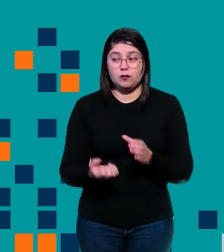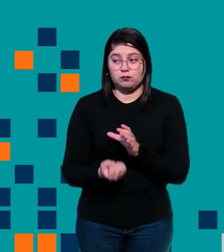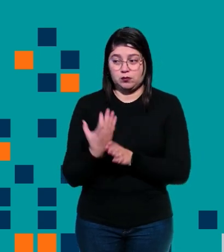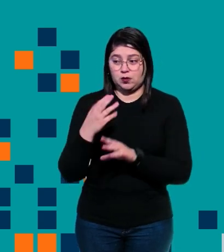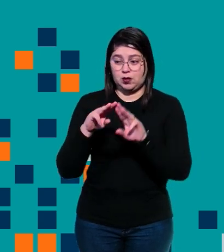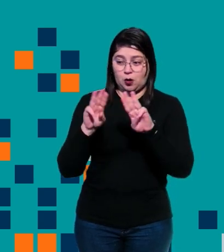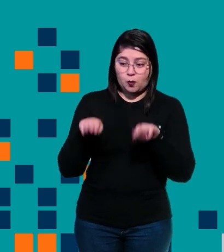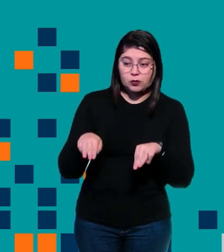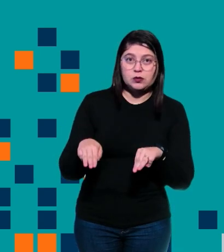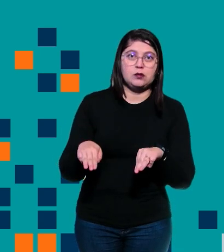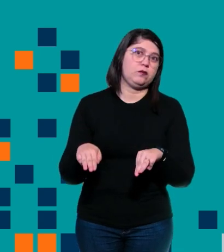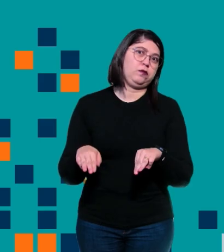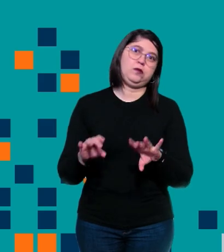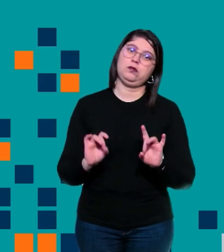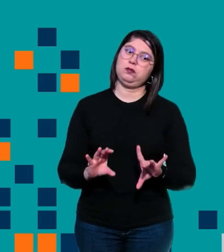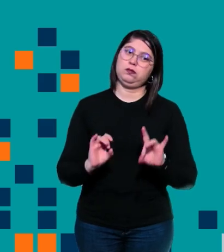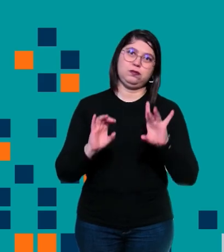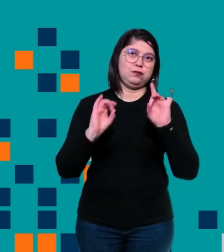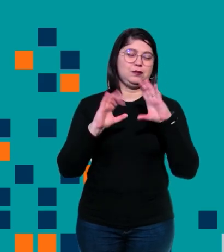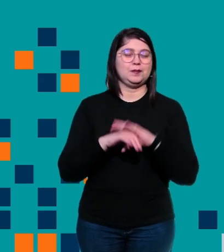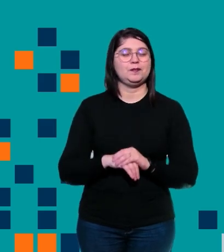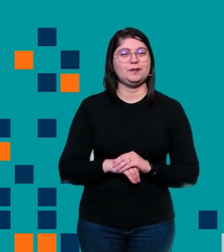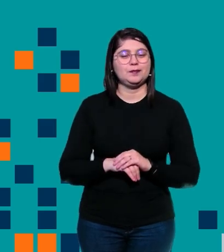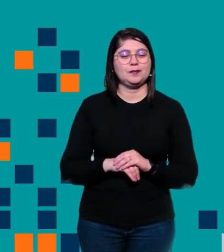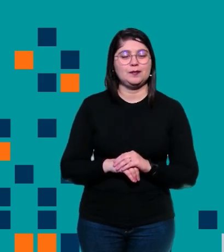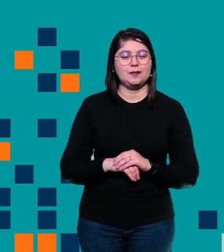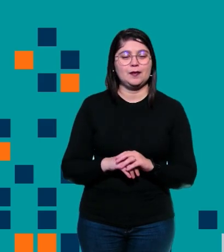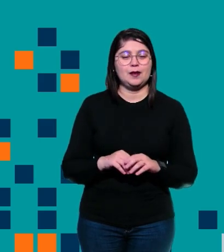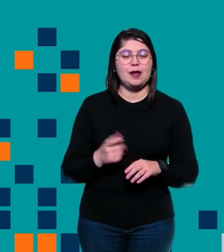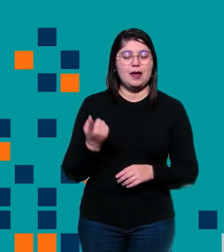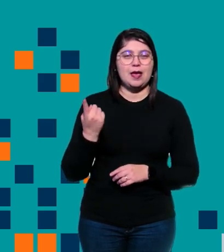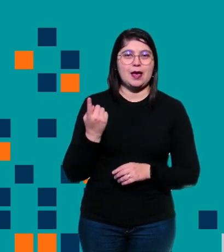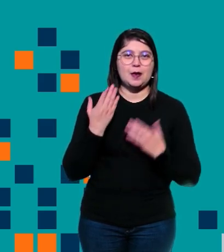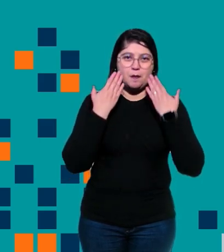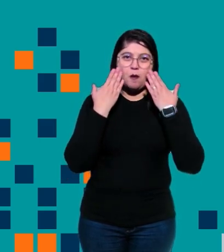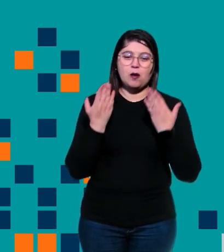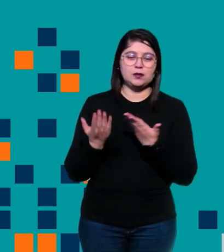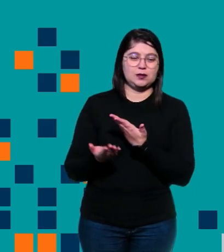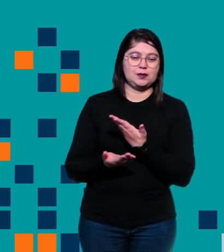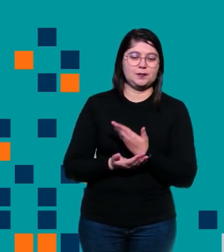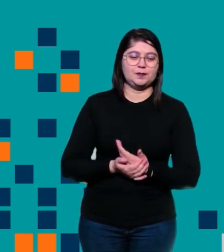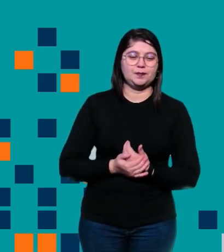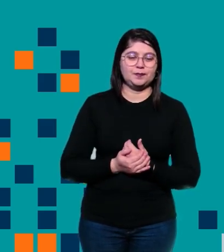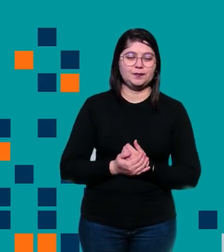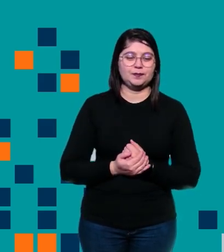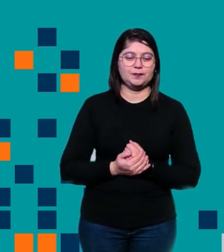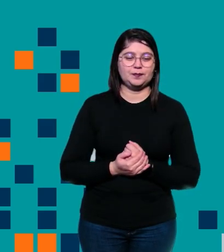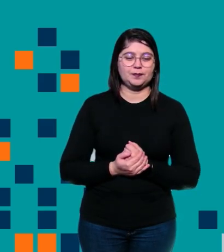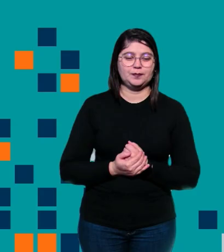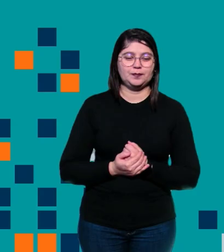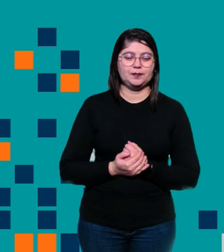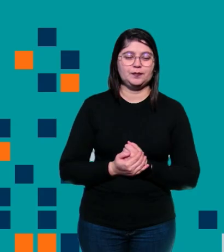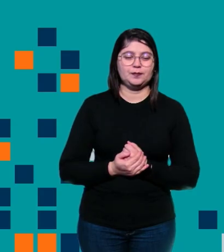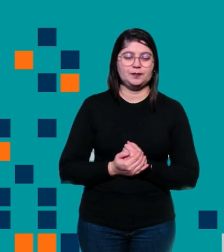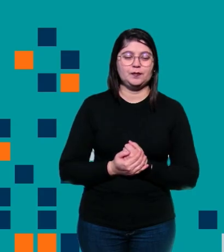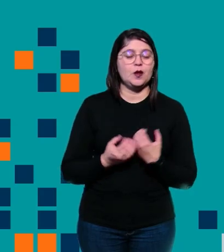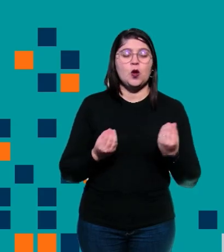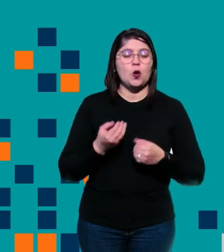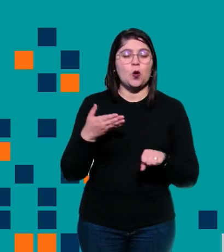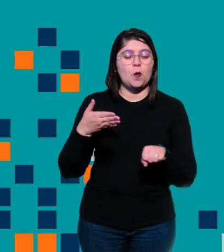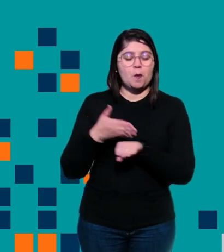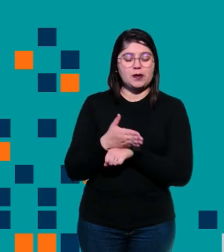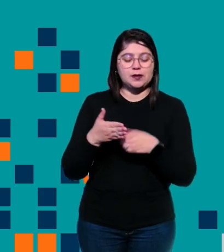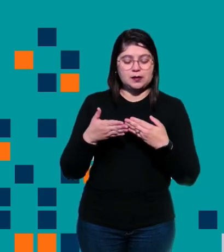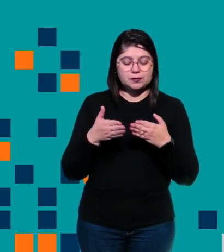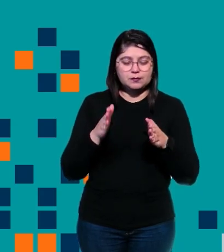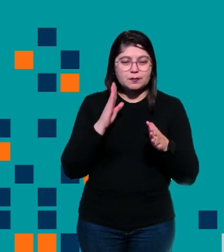uma coisa muito especial. Eu acho que esse corte mostra bastante, né? Quer dizer, o acesso principal, o nível